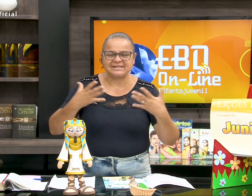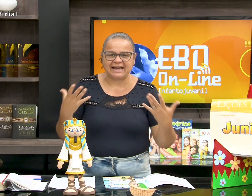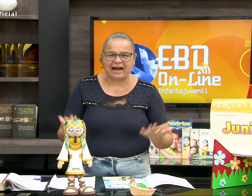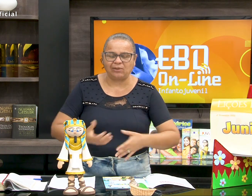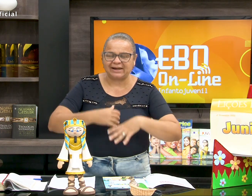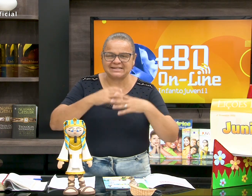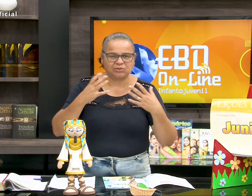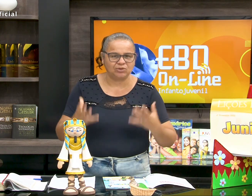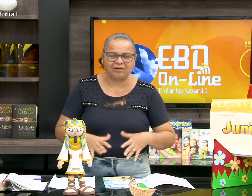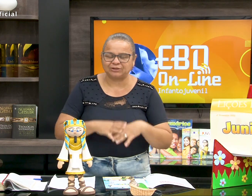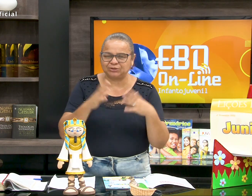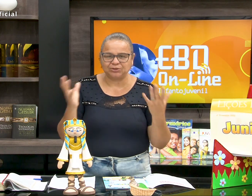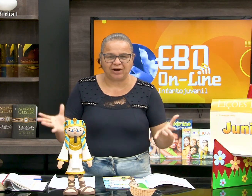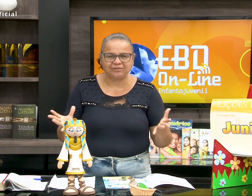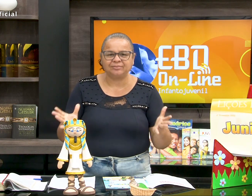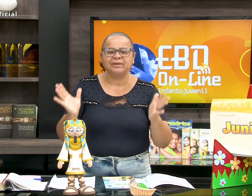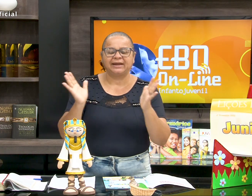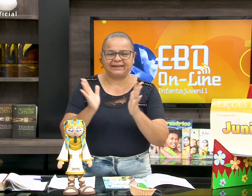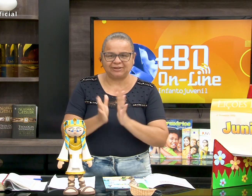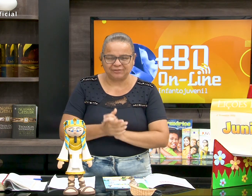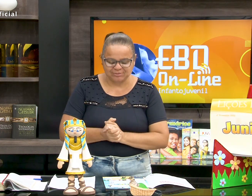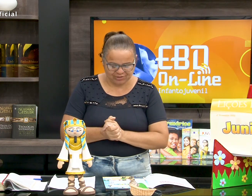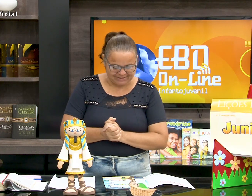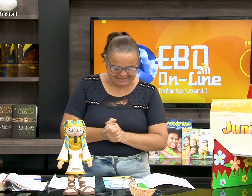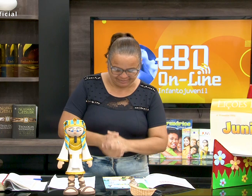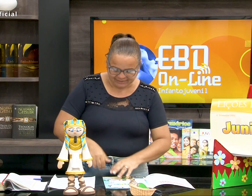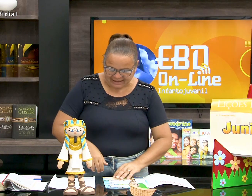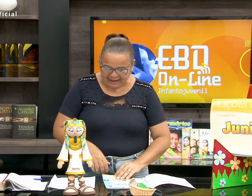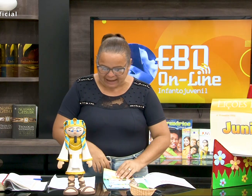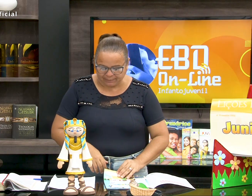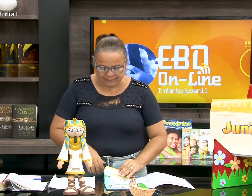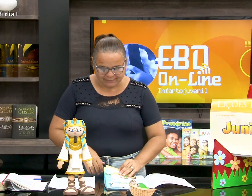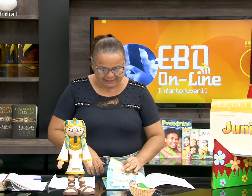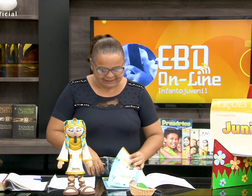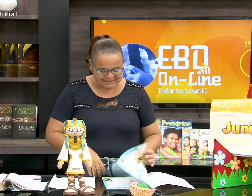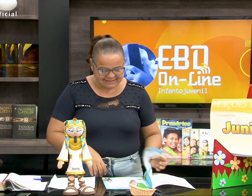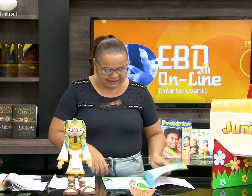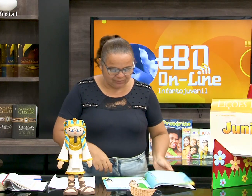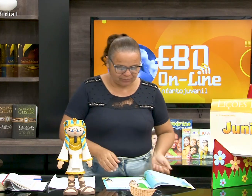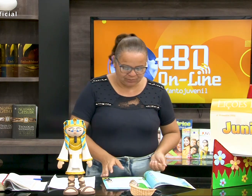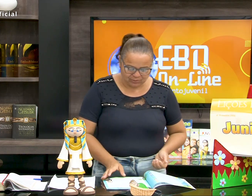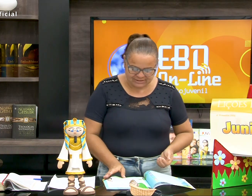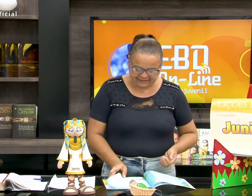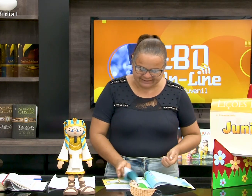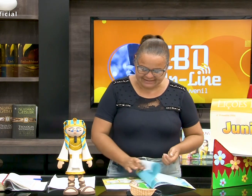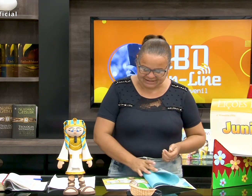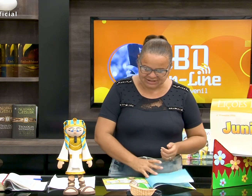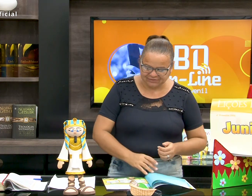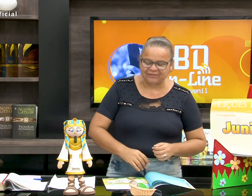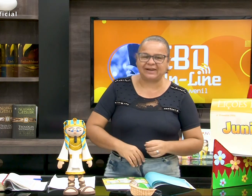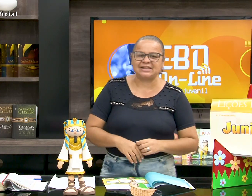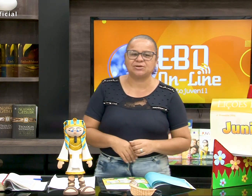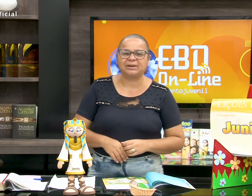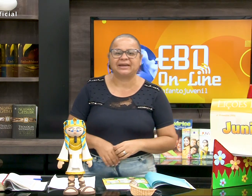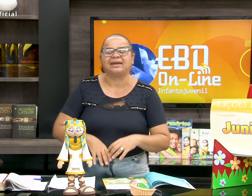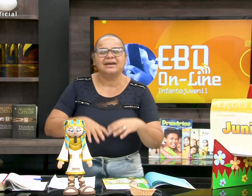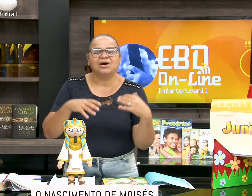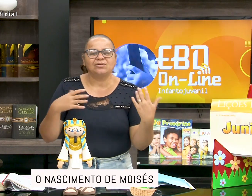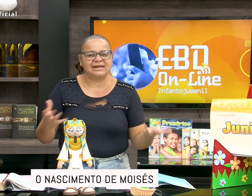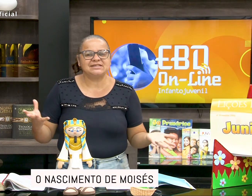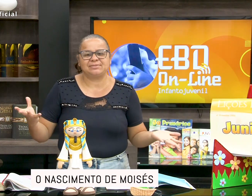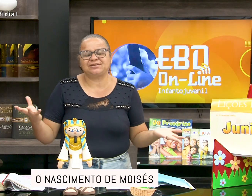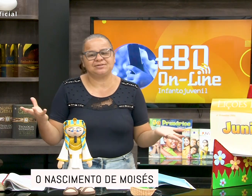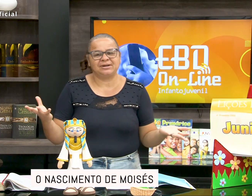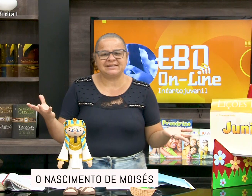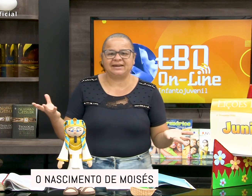como vai ser a aula, a lição nova, tudo novo. Então, vamos começar. A primeira lição, com certeza, a gente vai falar sobre o quê?